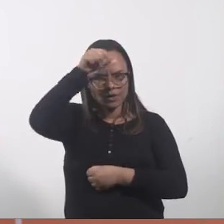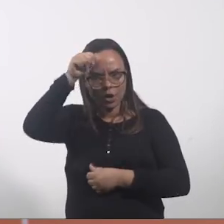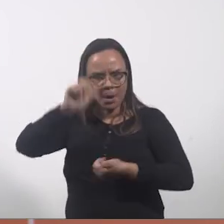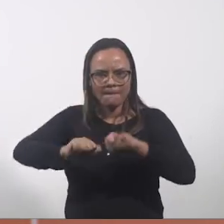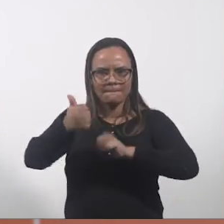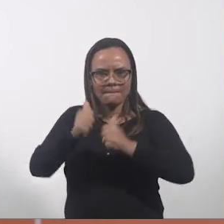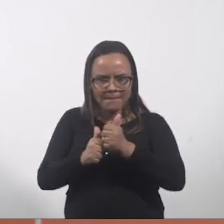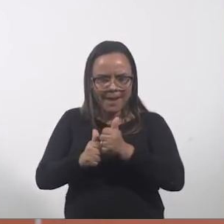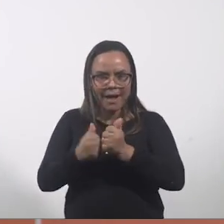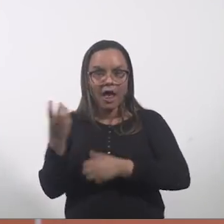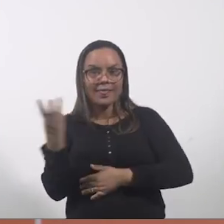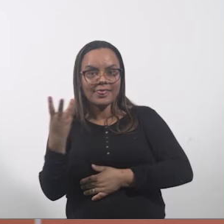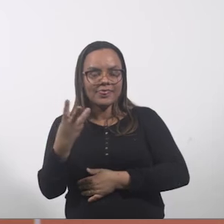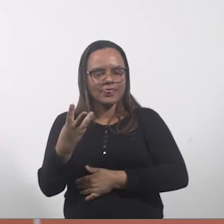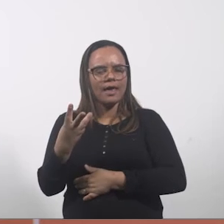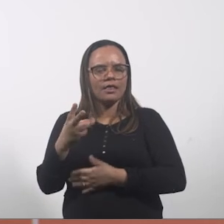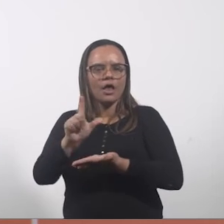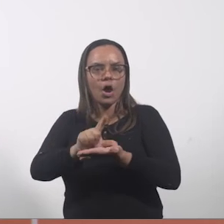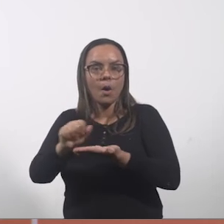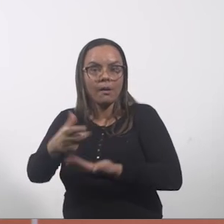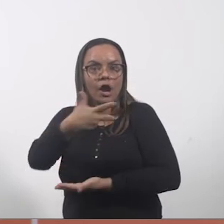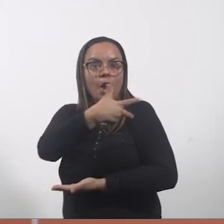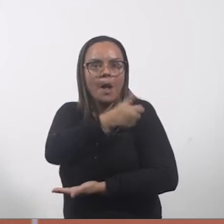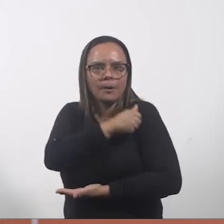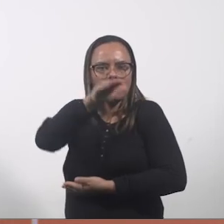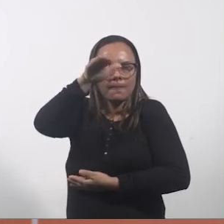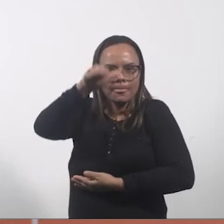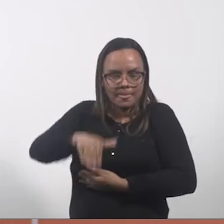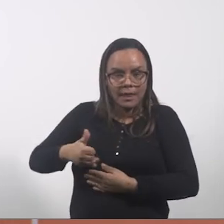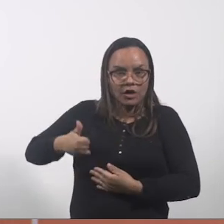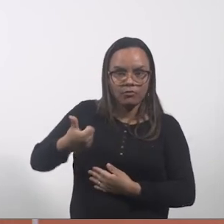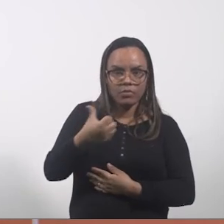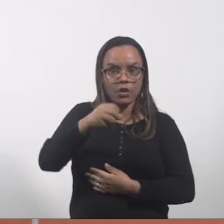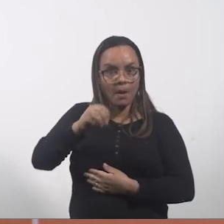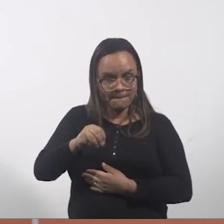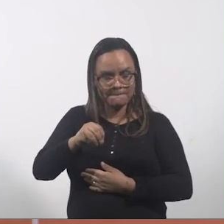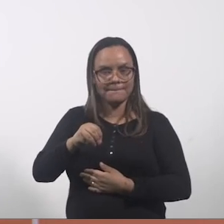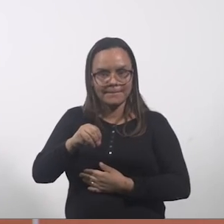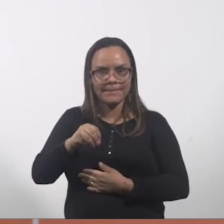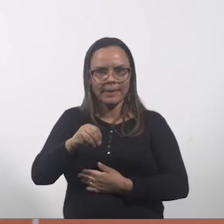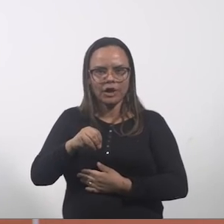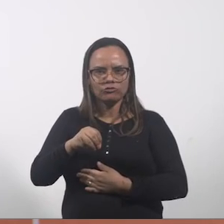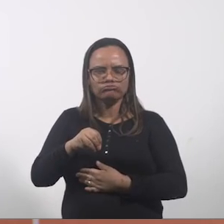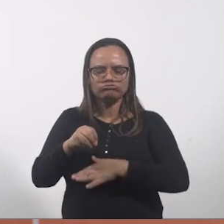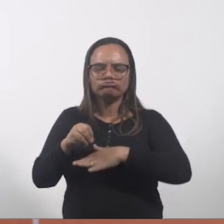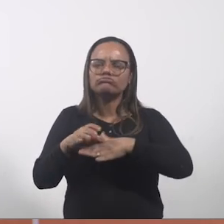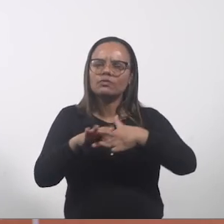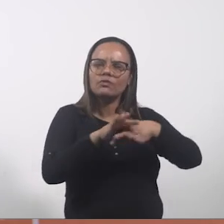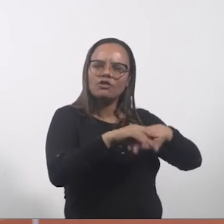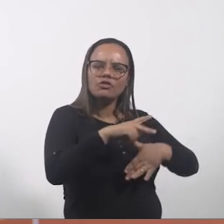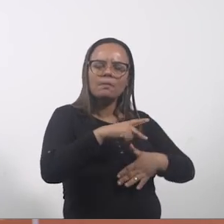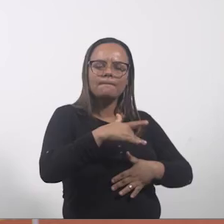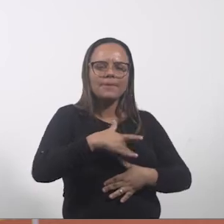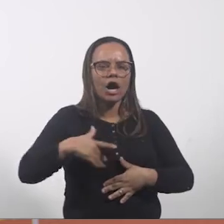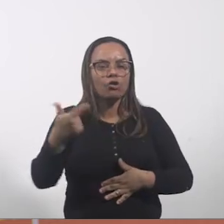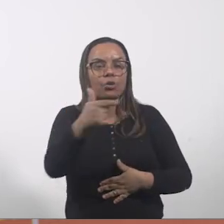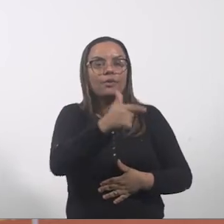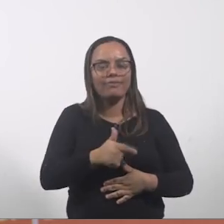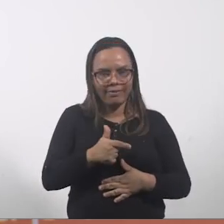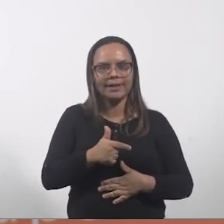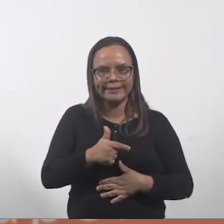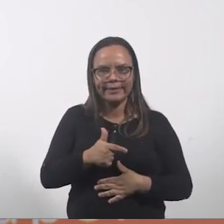uma 3ª dose nas pessoas abaixo dos 60 anos que não possuem comorbidades e também não